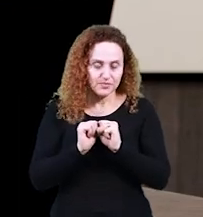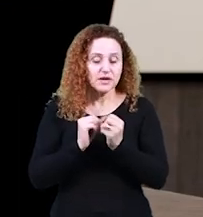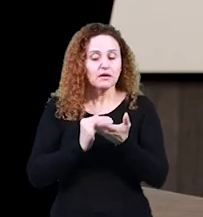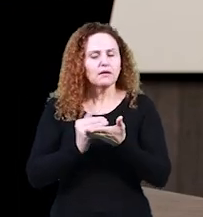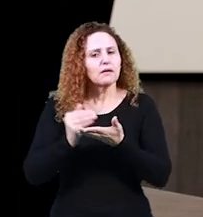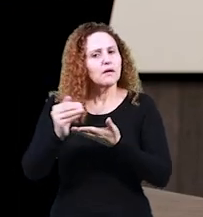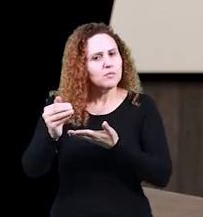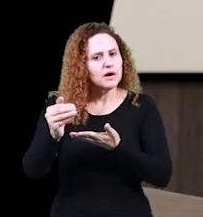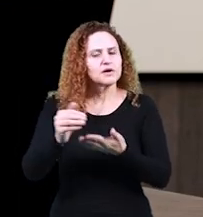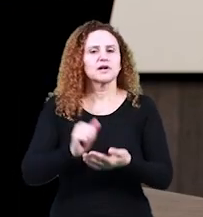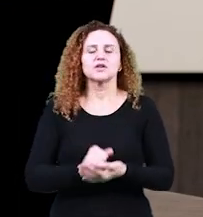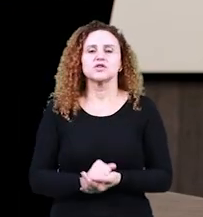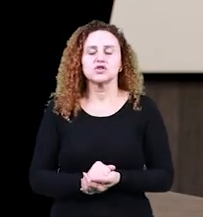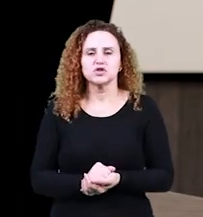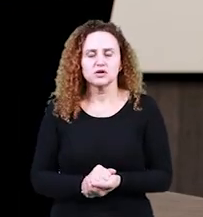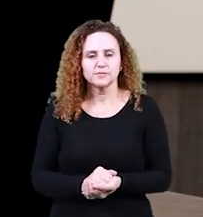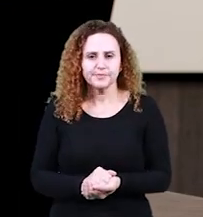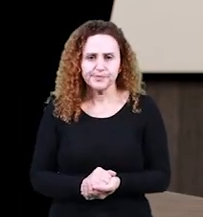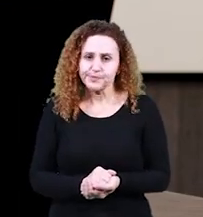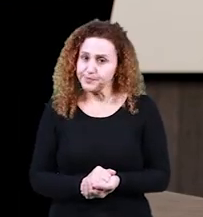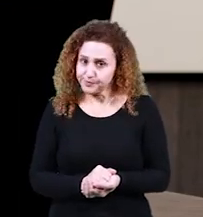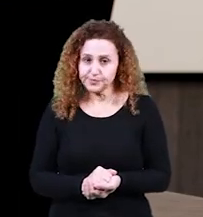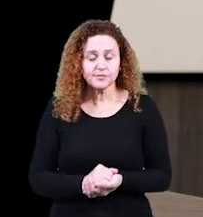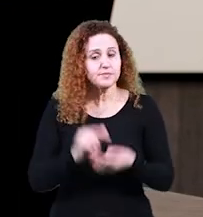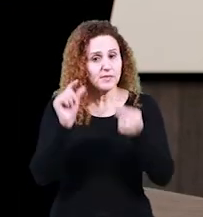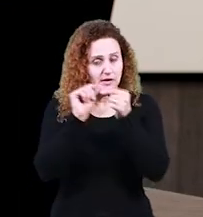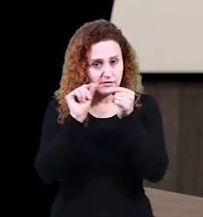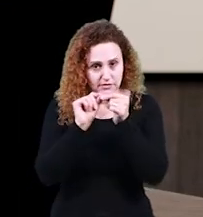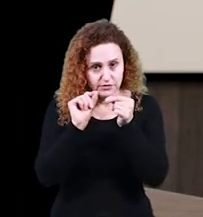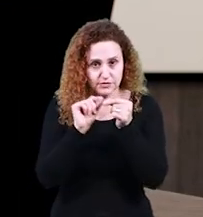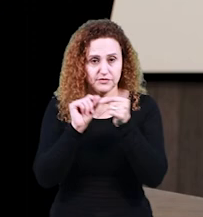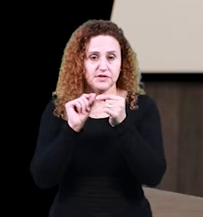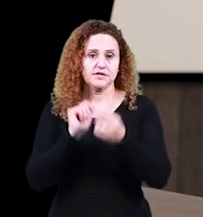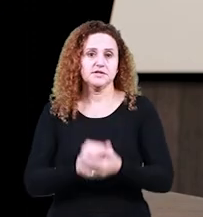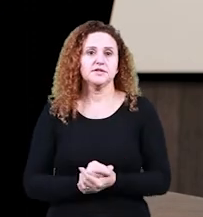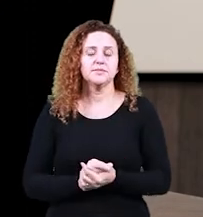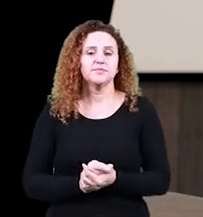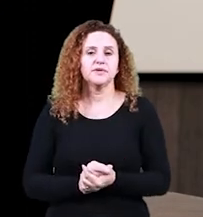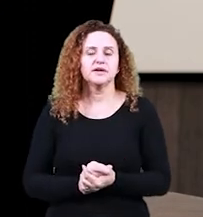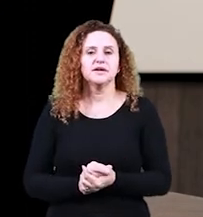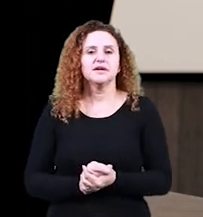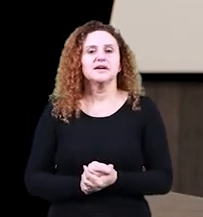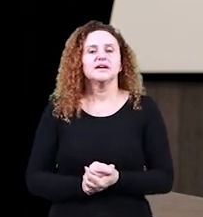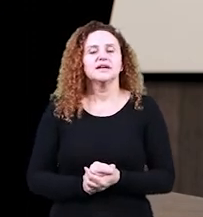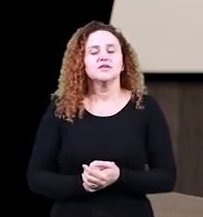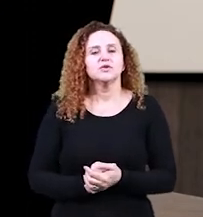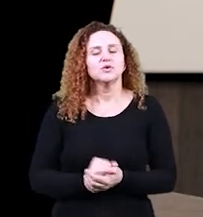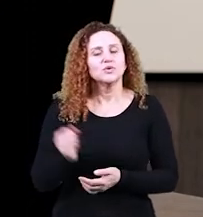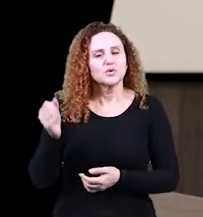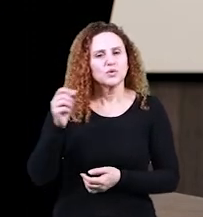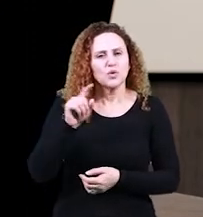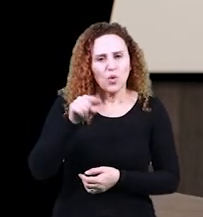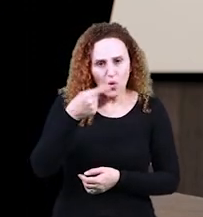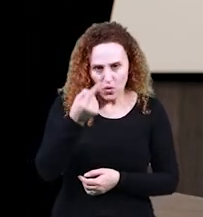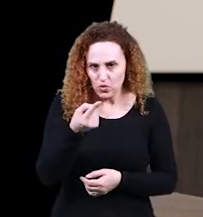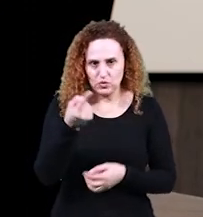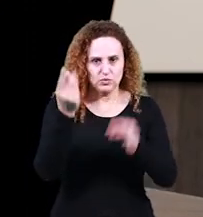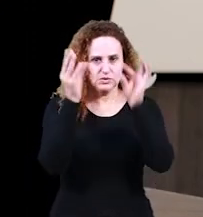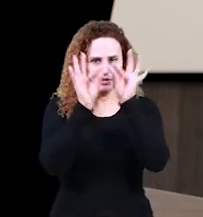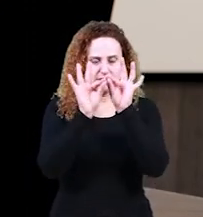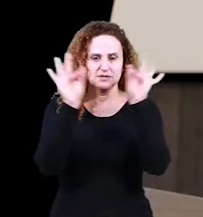frase mínima EA partir dessa mínima eu vou então gerando vou formulando